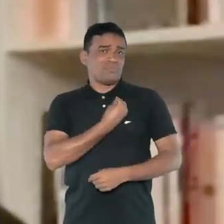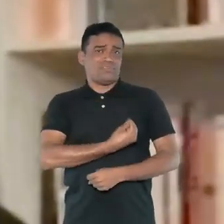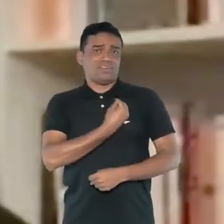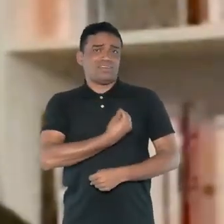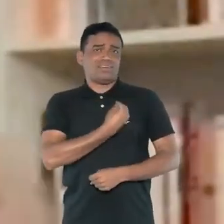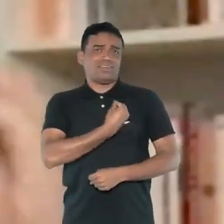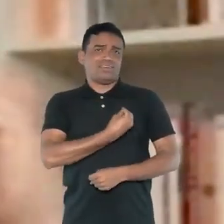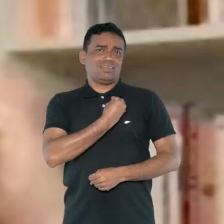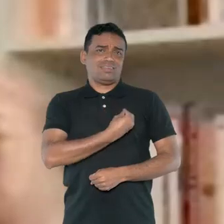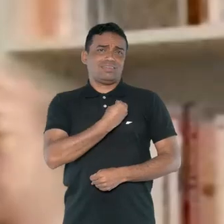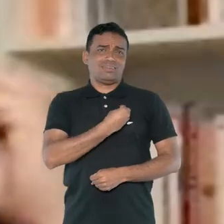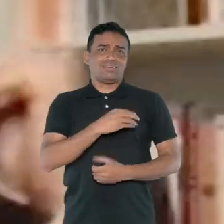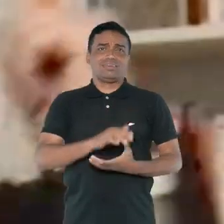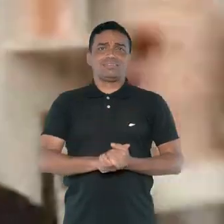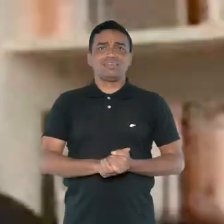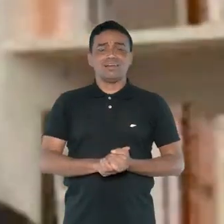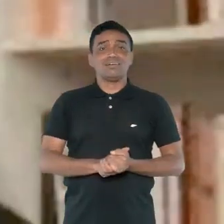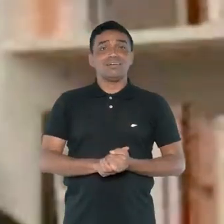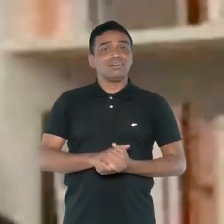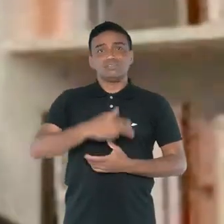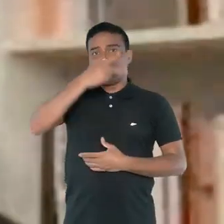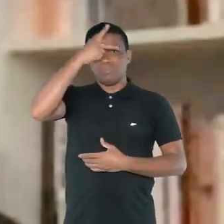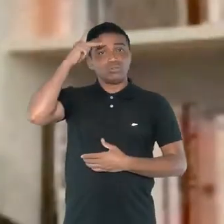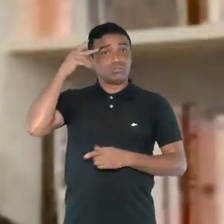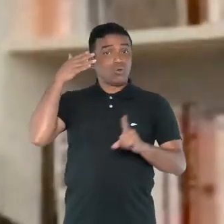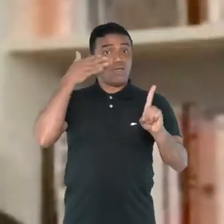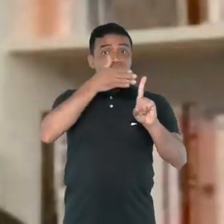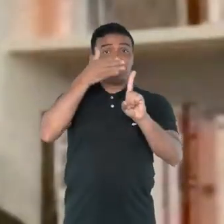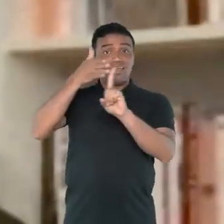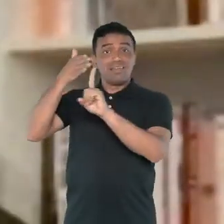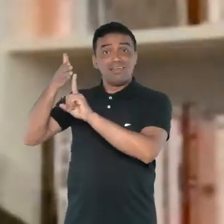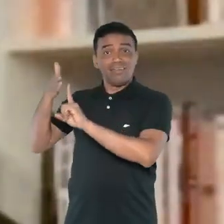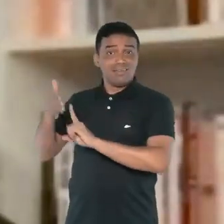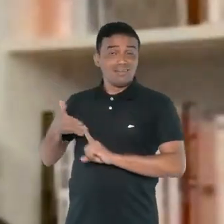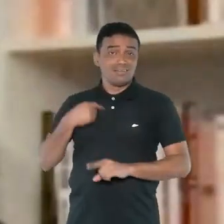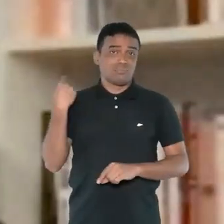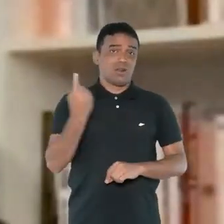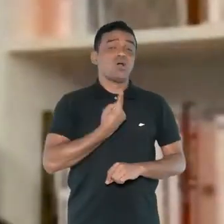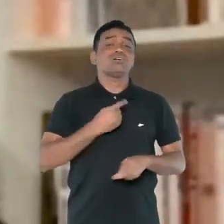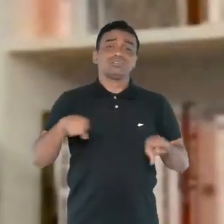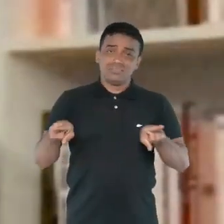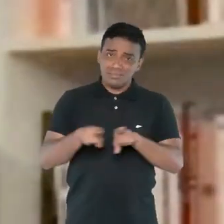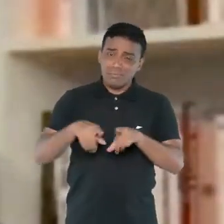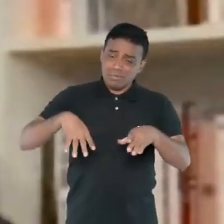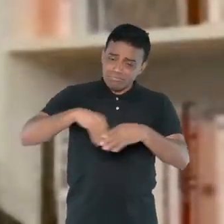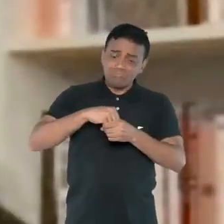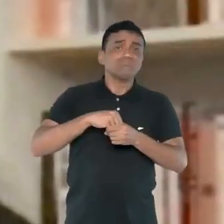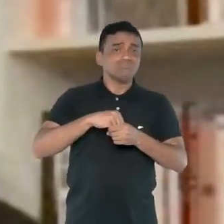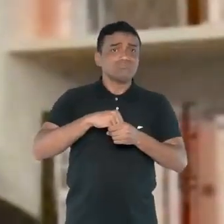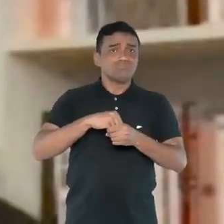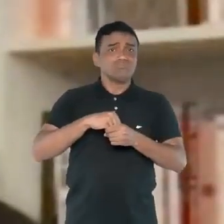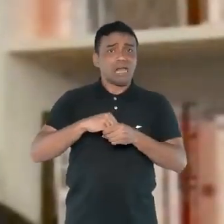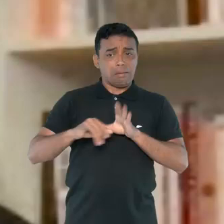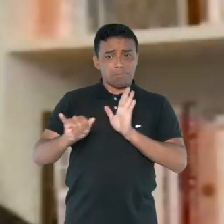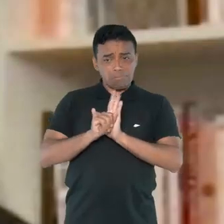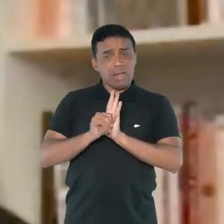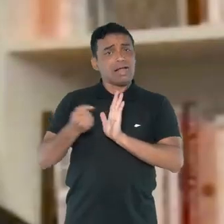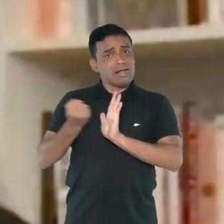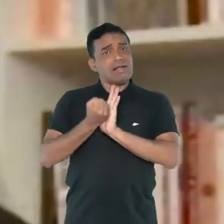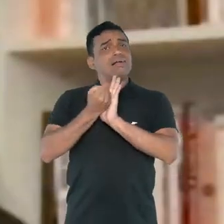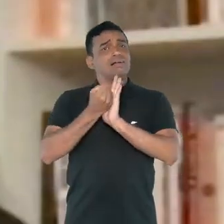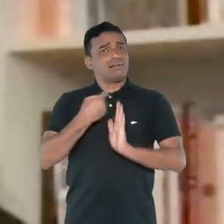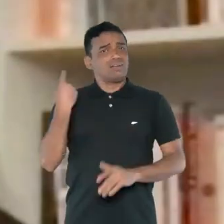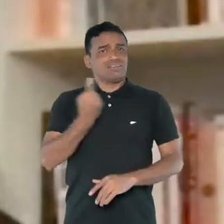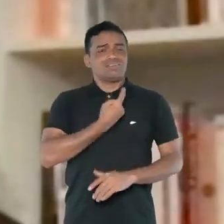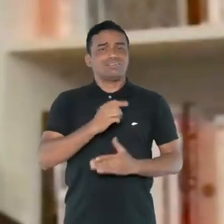que são referências para nós, também fazem parte de nós. Nesse